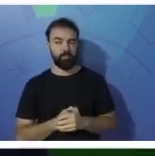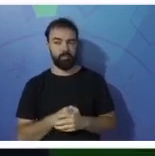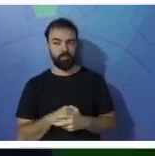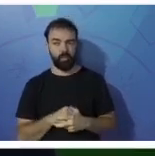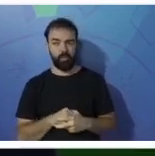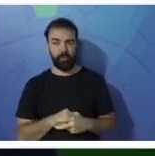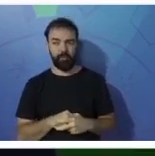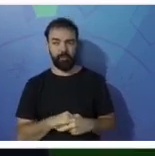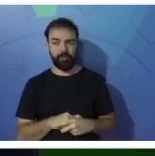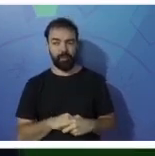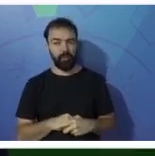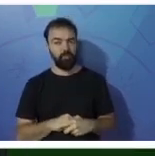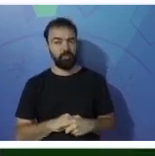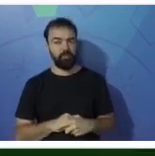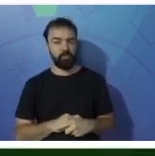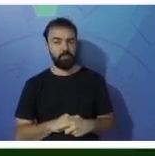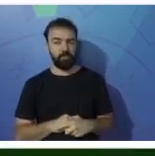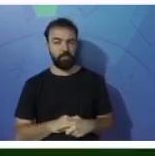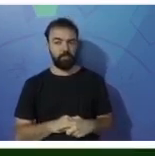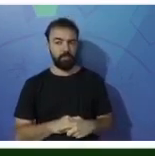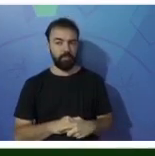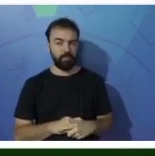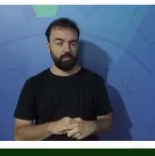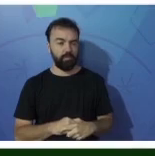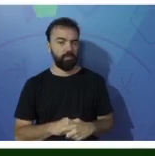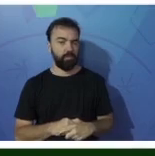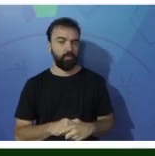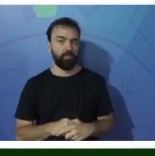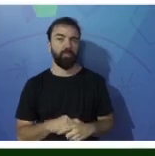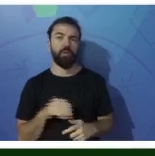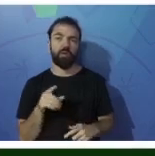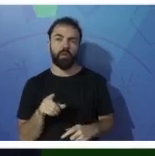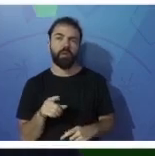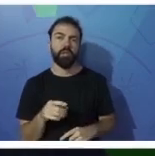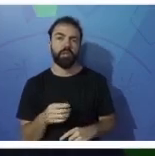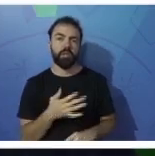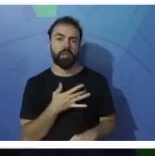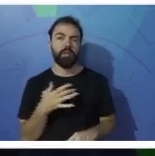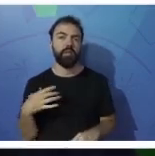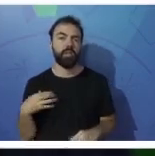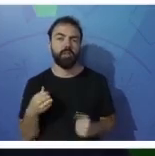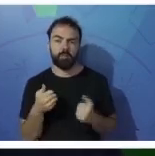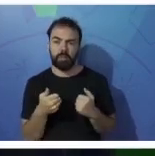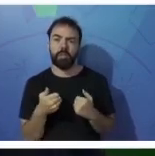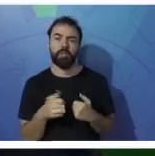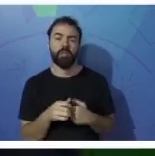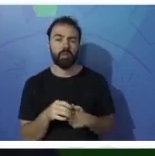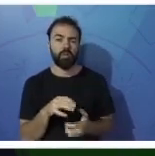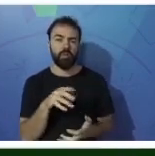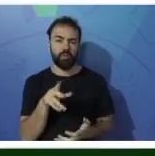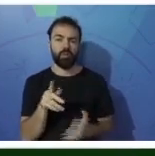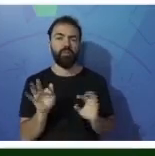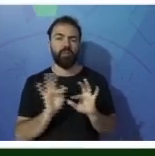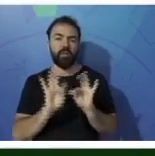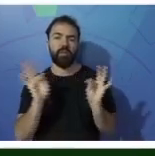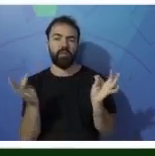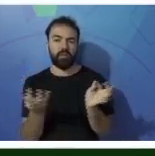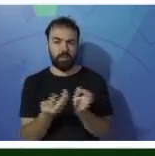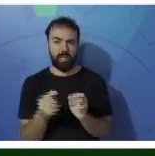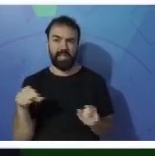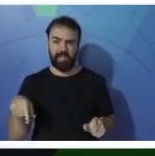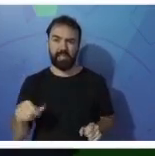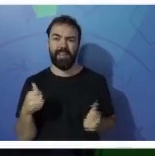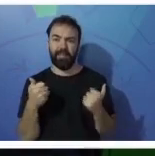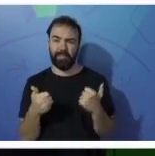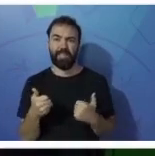carta, que nós chamamos de corpo do texto. Como estão todos aí? Aqui estamos bem. Quero lhe